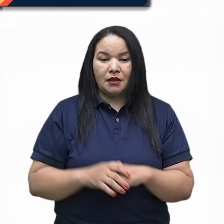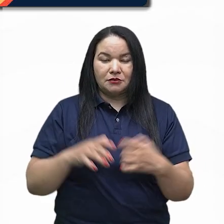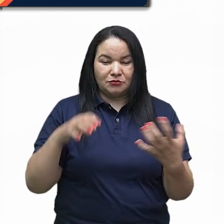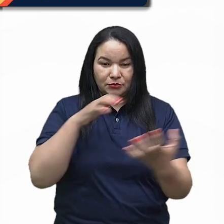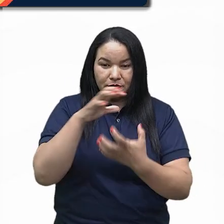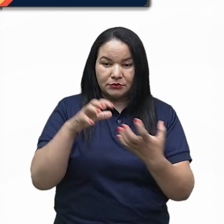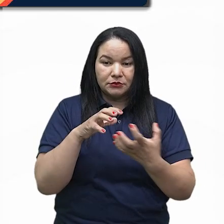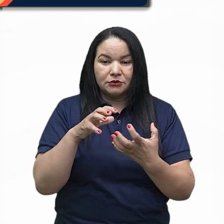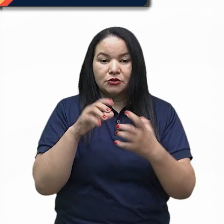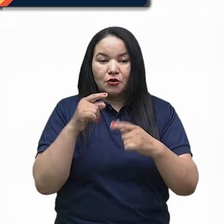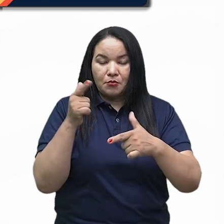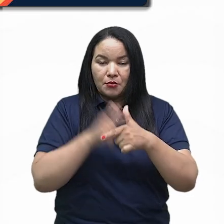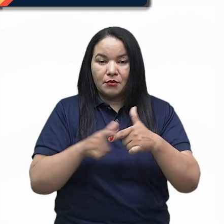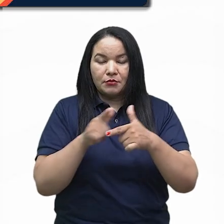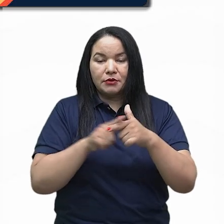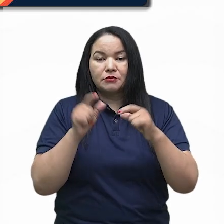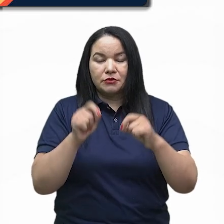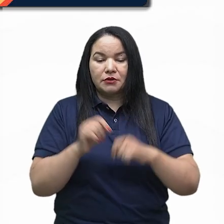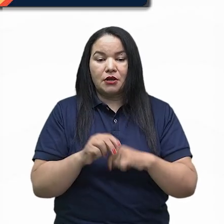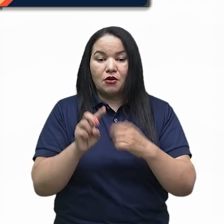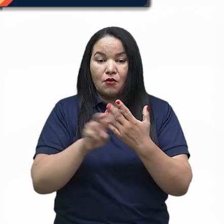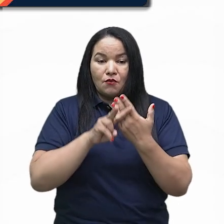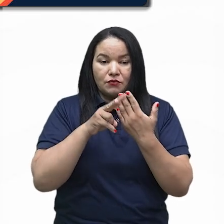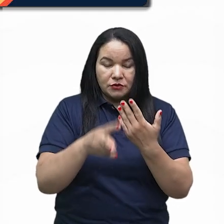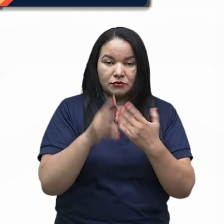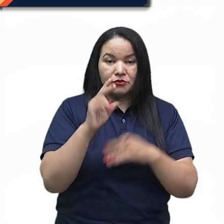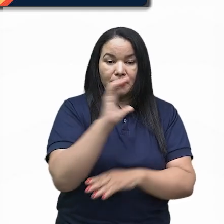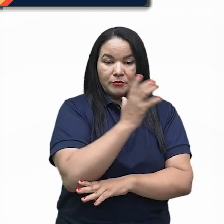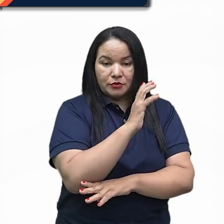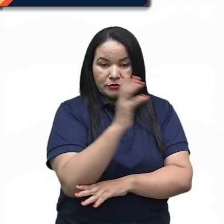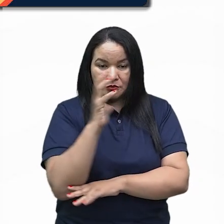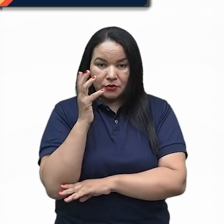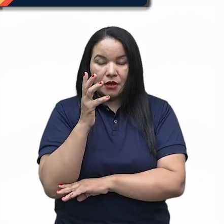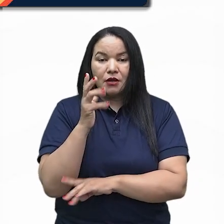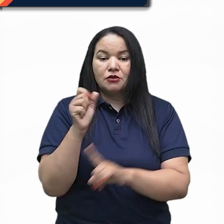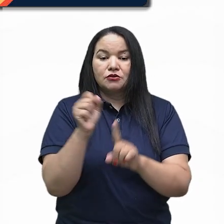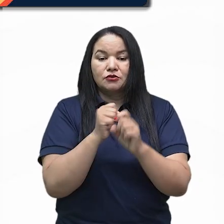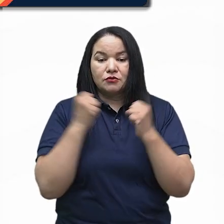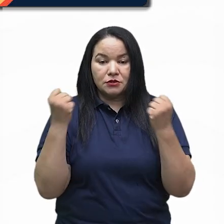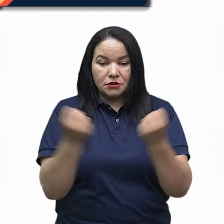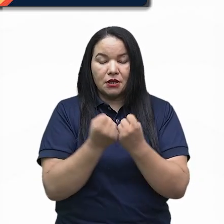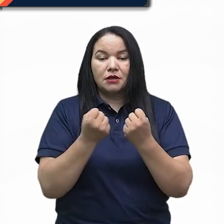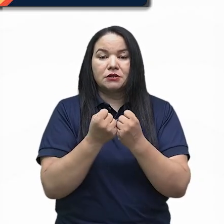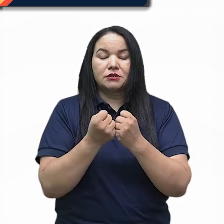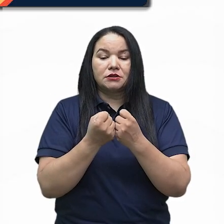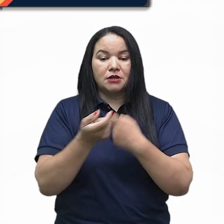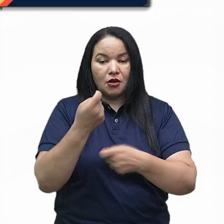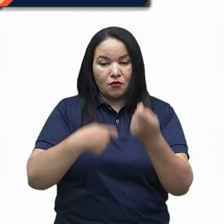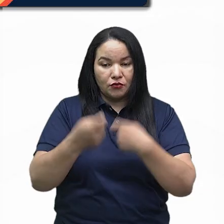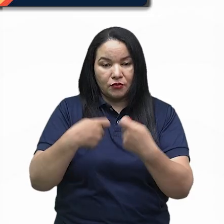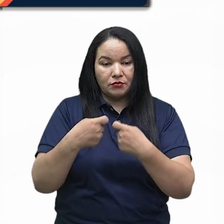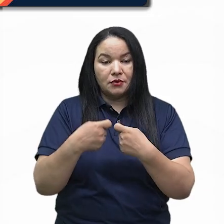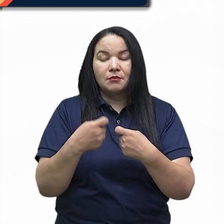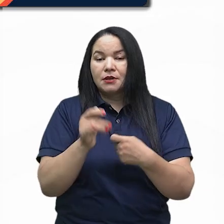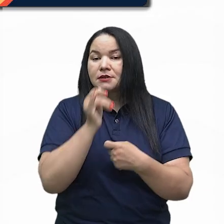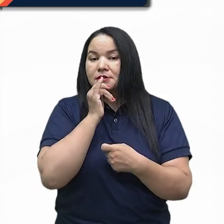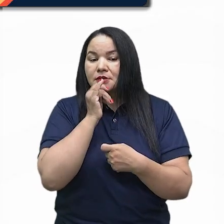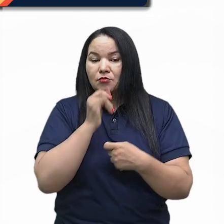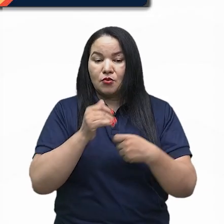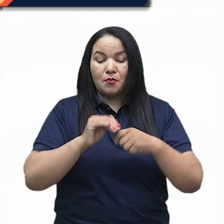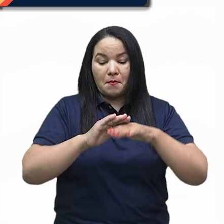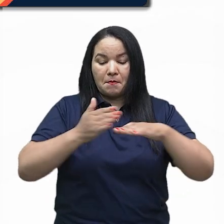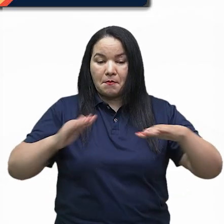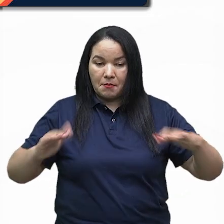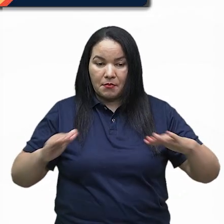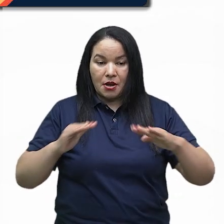observado, é que traz consequências ambientais, sociais e econômicas, como, por exemplo, o aumento do nível do